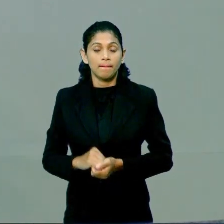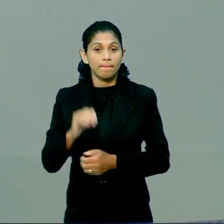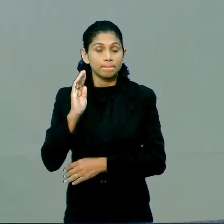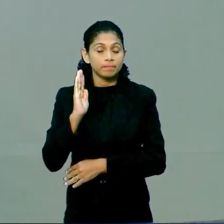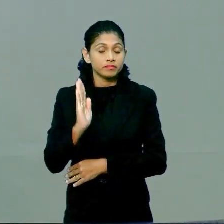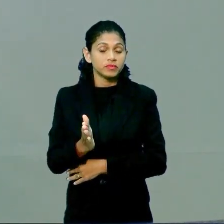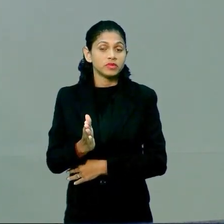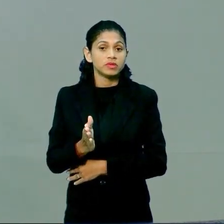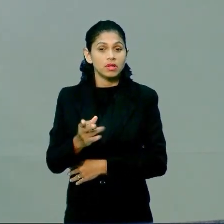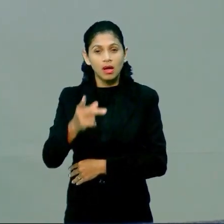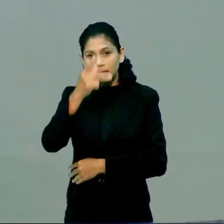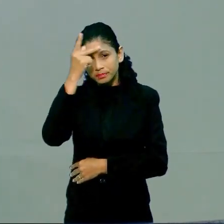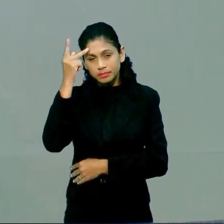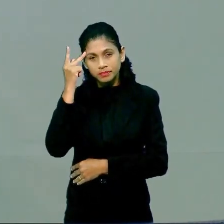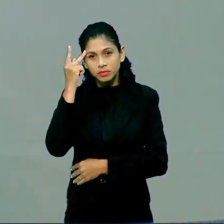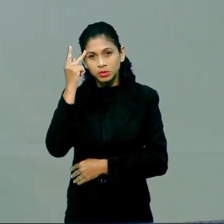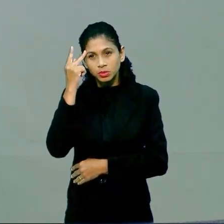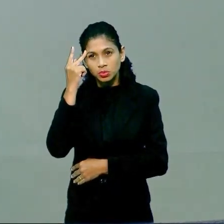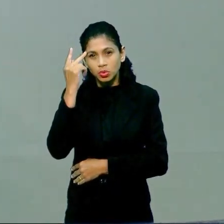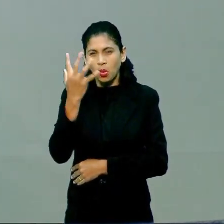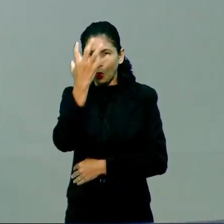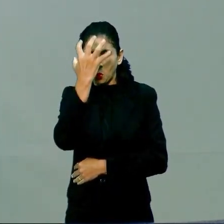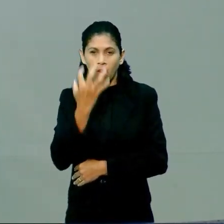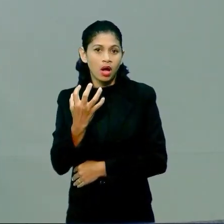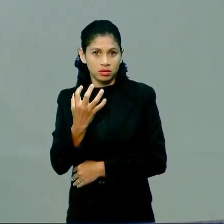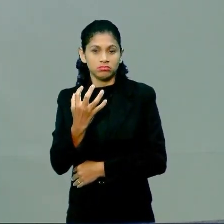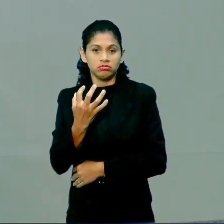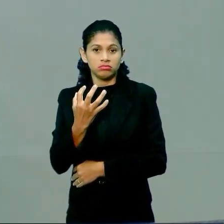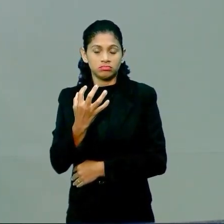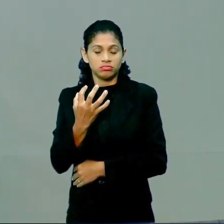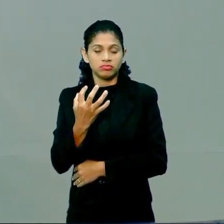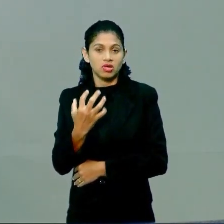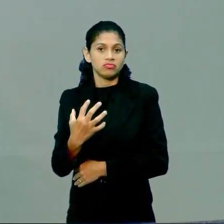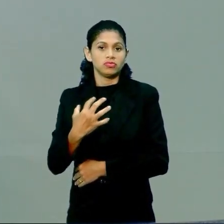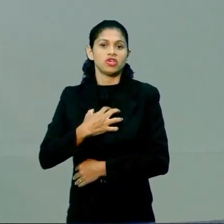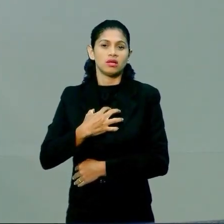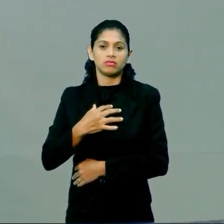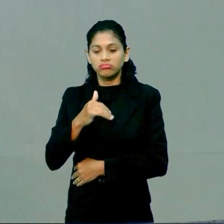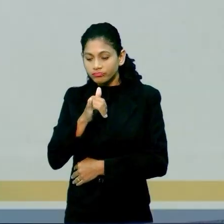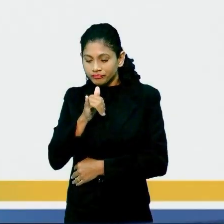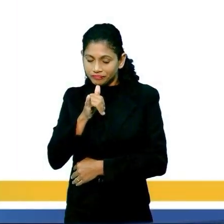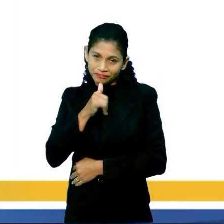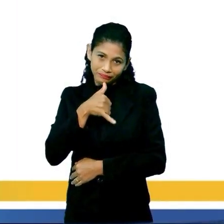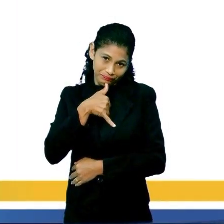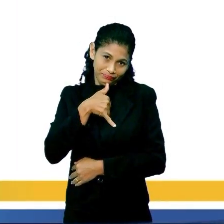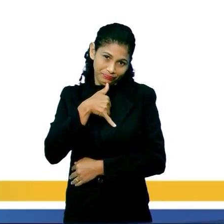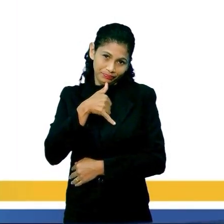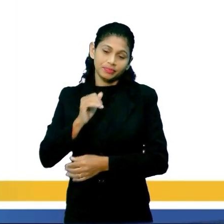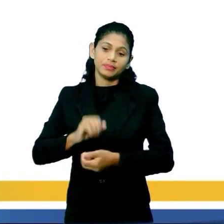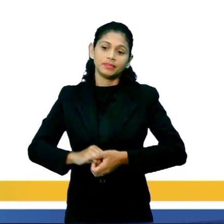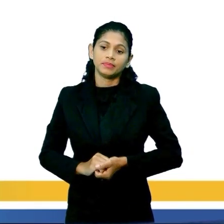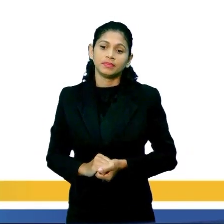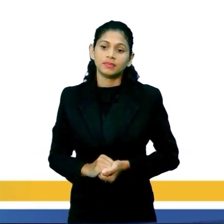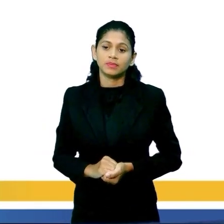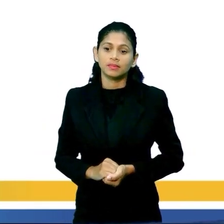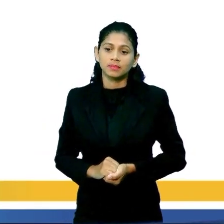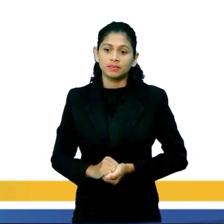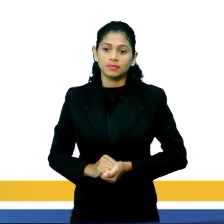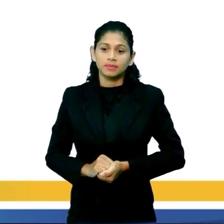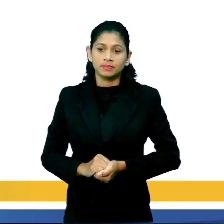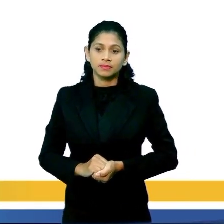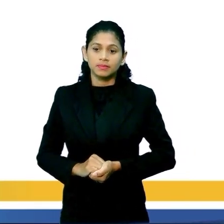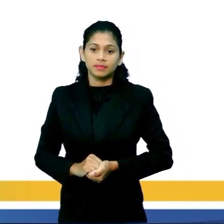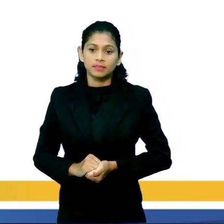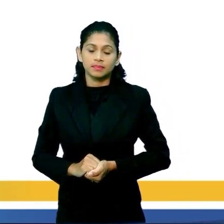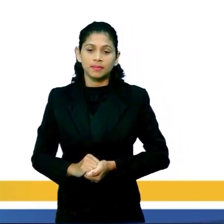aborrecido não é com alguma situação né é um estado de ânimo Tá mas Ambos são negativos então ou seja ele